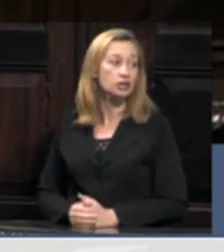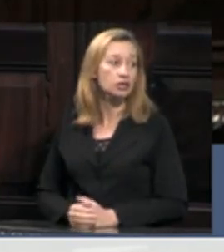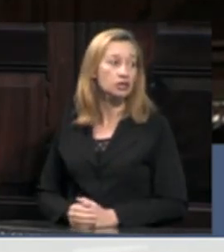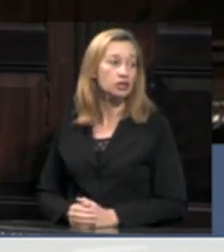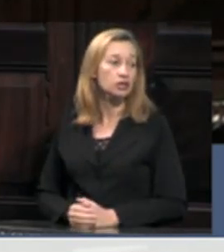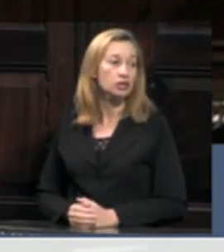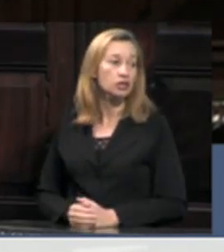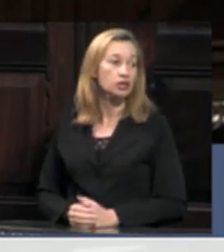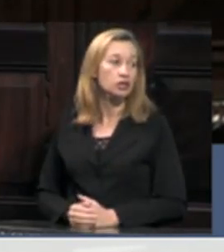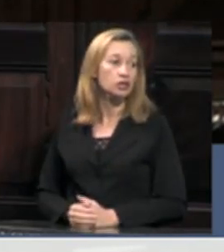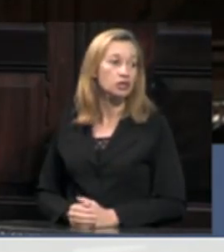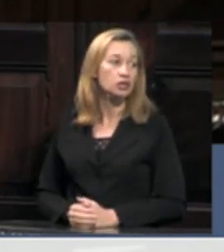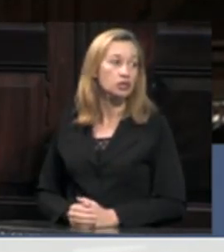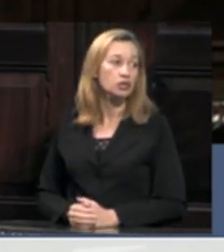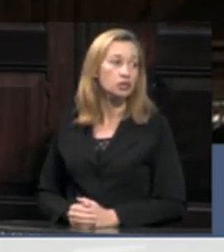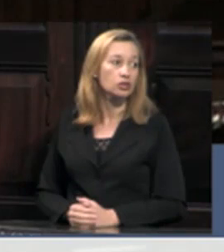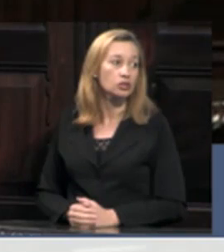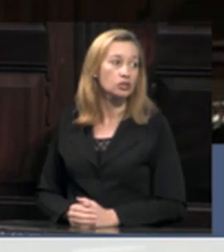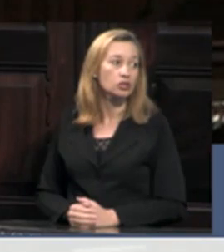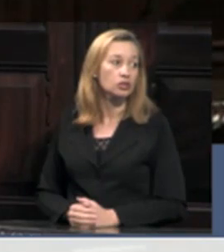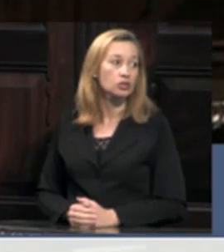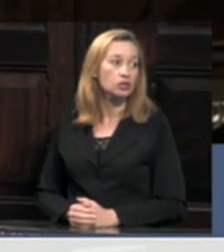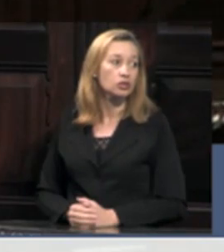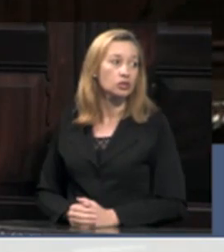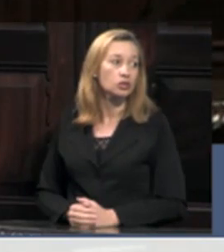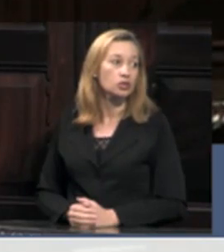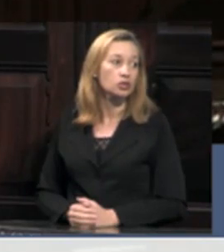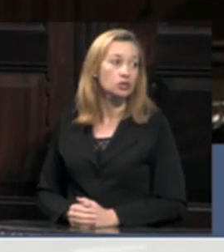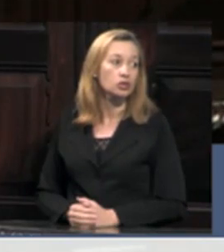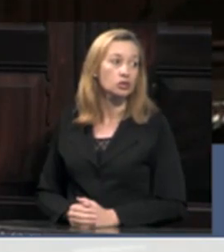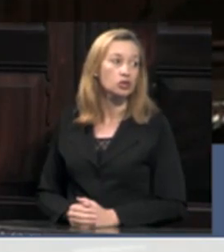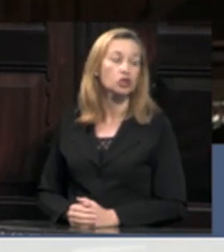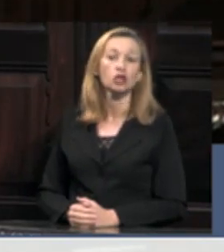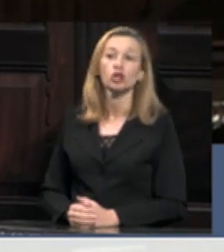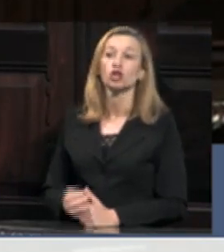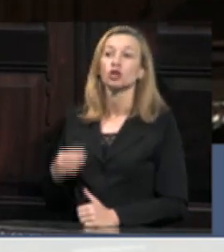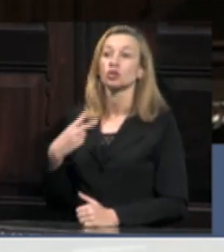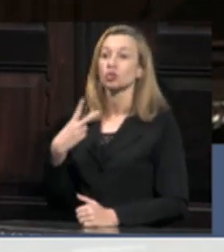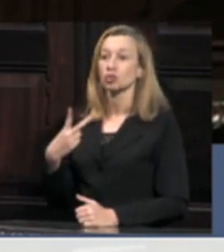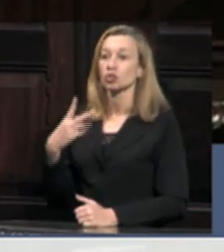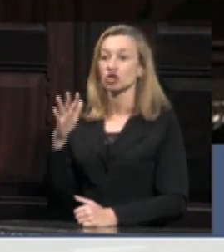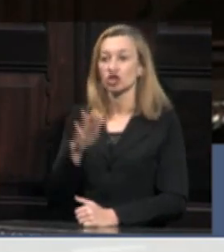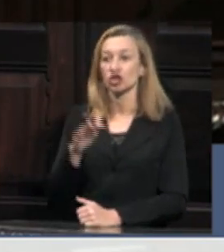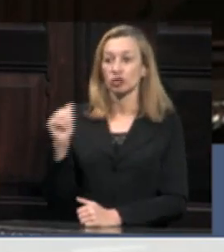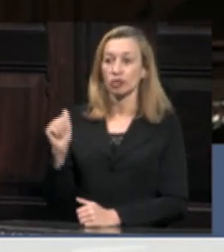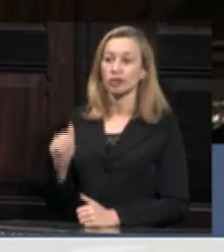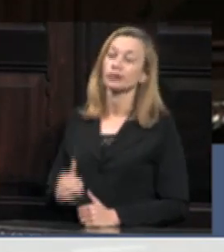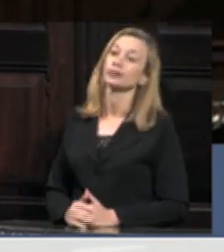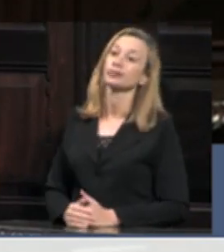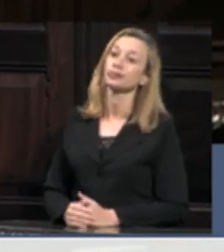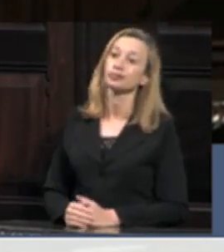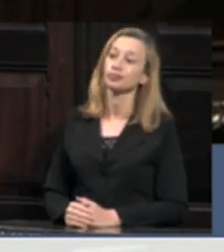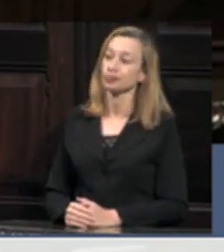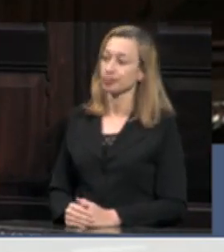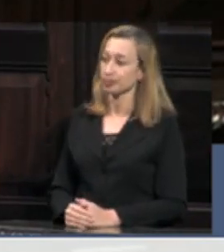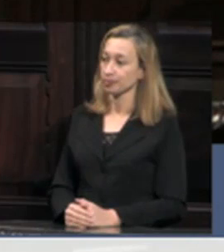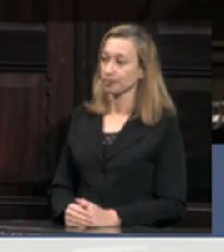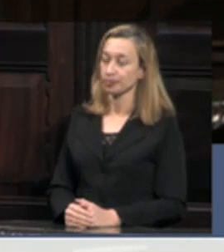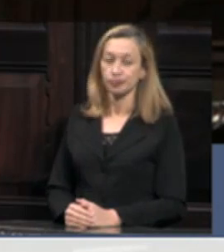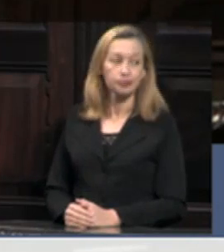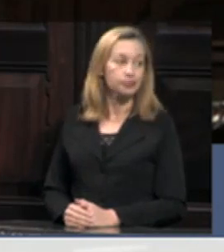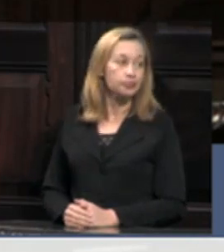registro no quadro de presenças, 2 chamadas. E